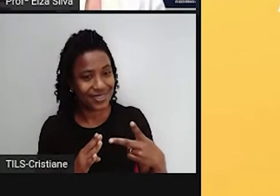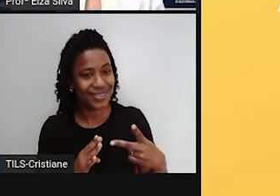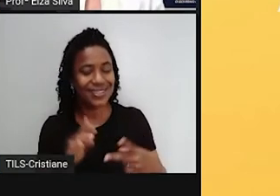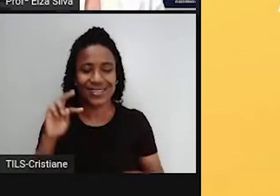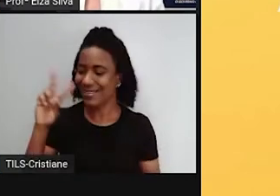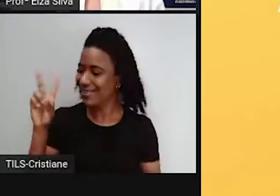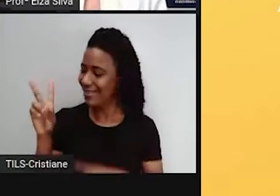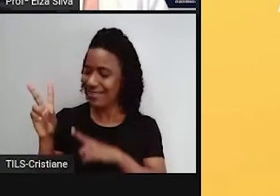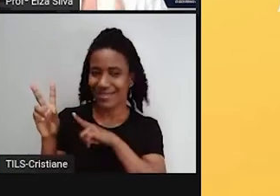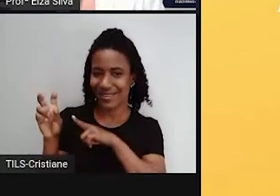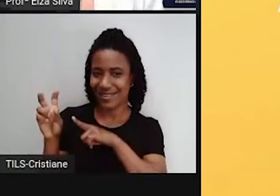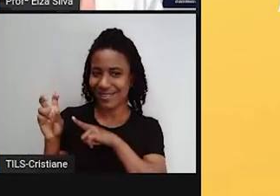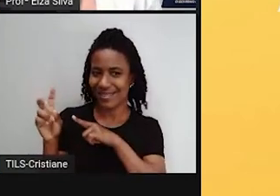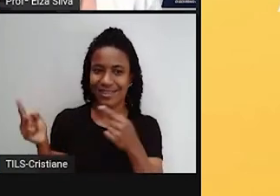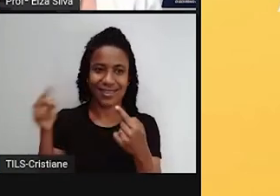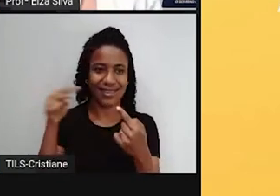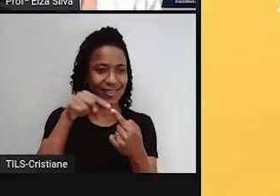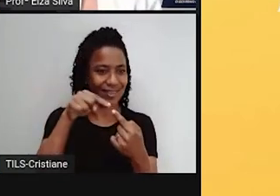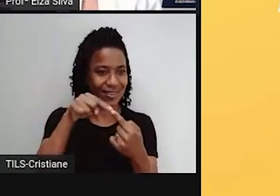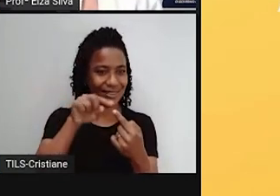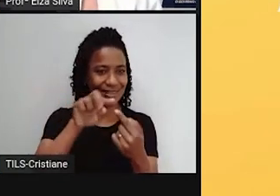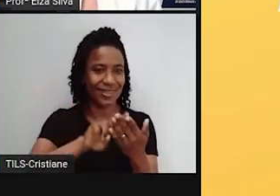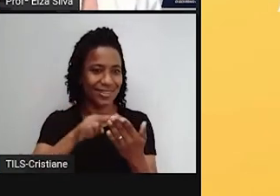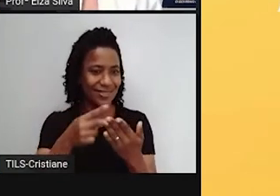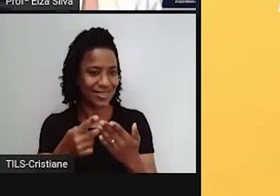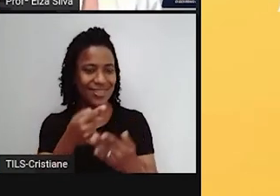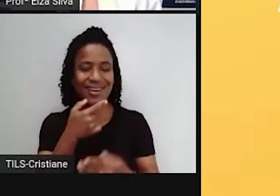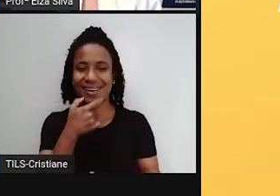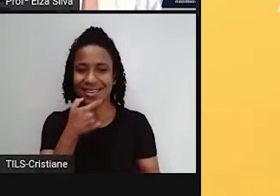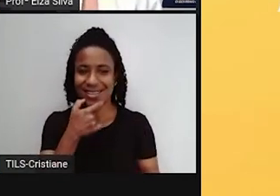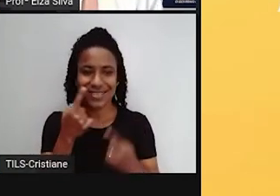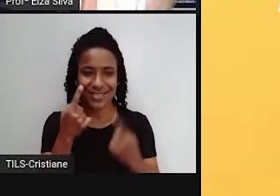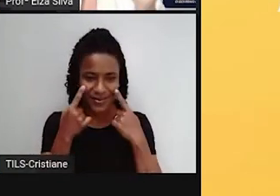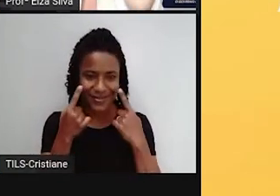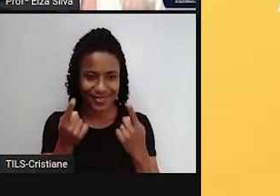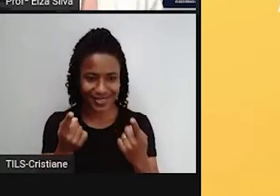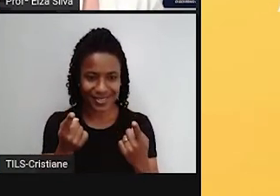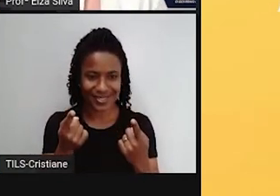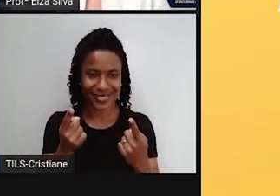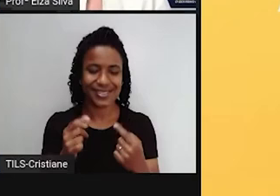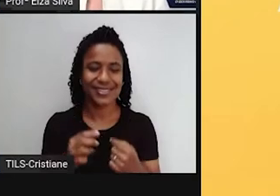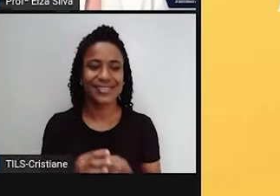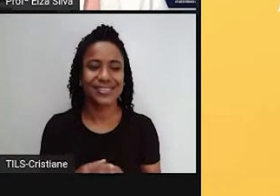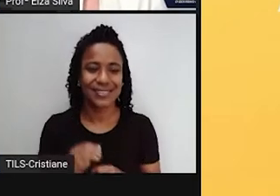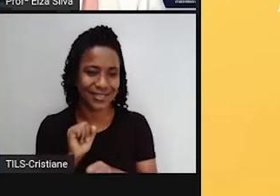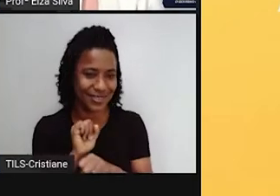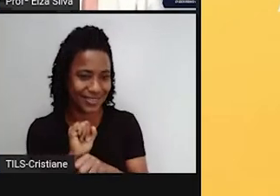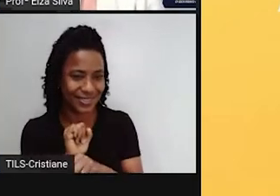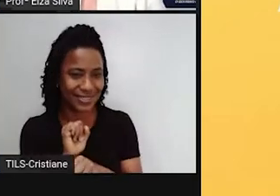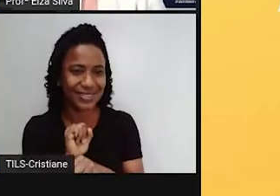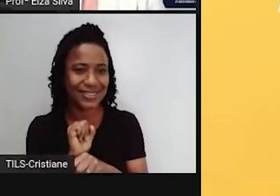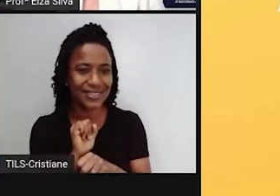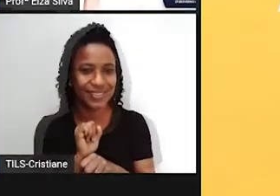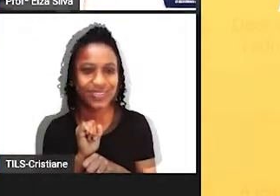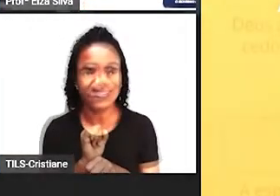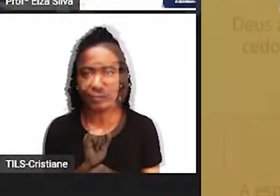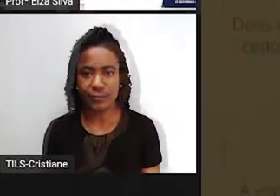aqui no Brasil e como eles são em inglês. Ok? Just a moment, please. Só um minutinho, por